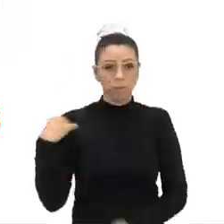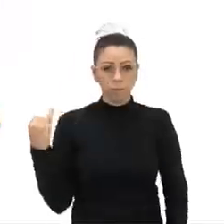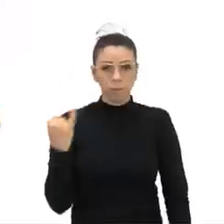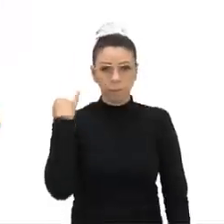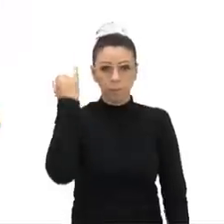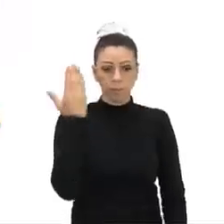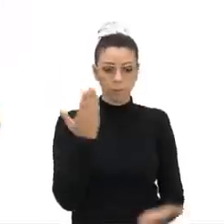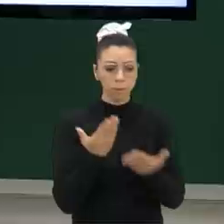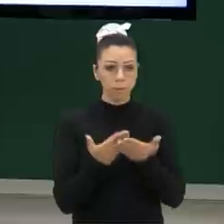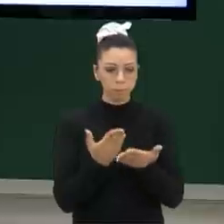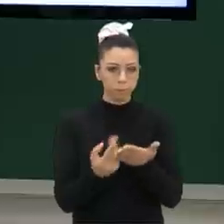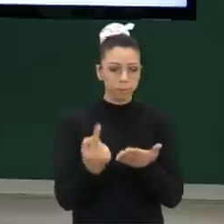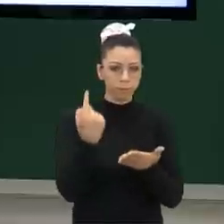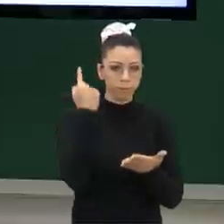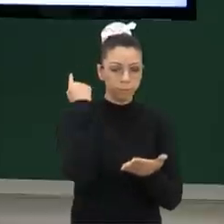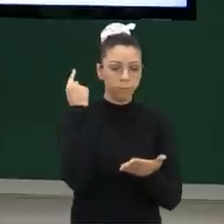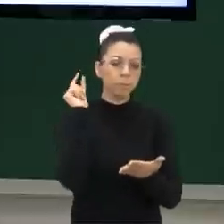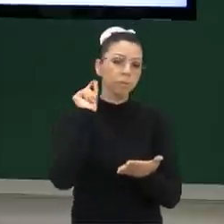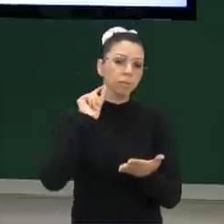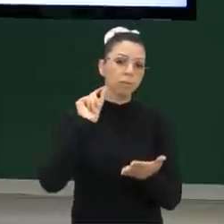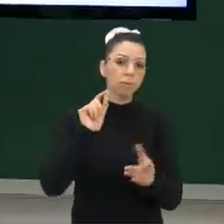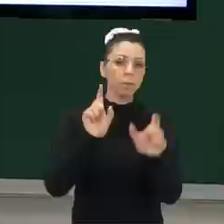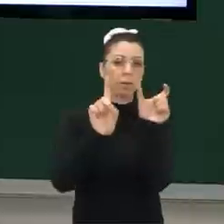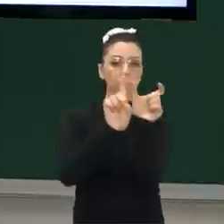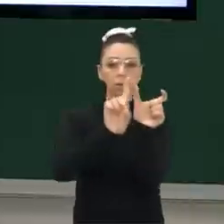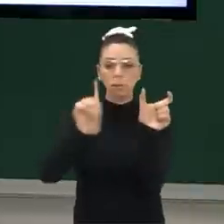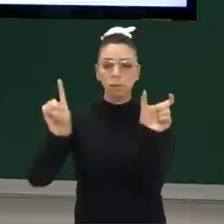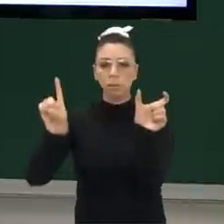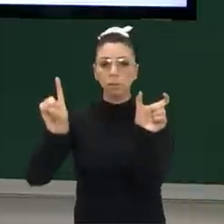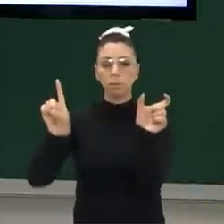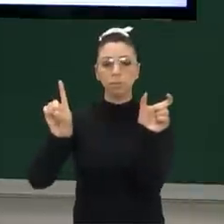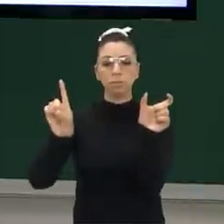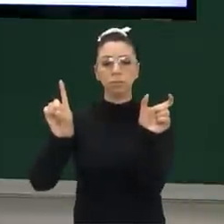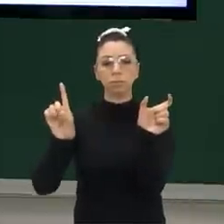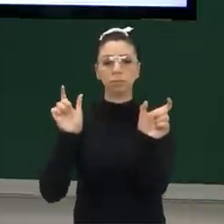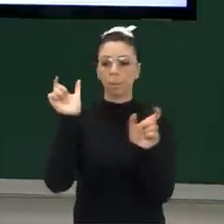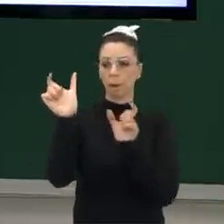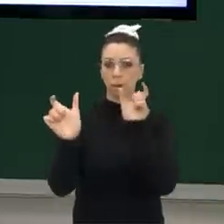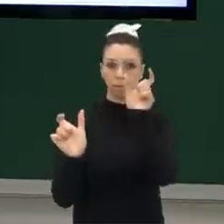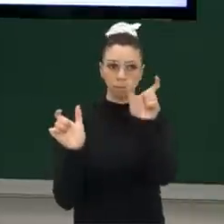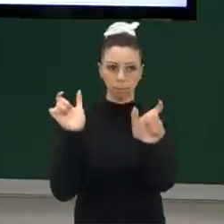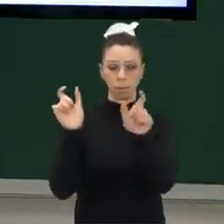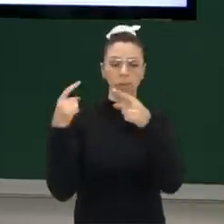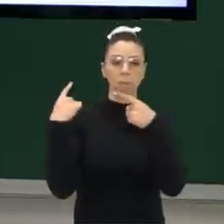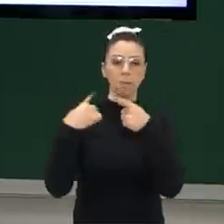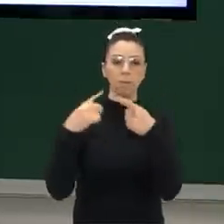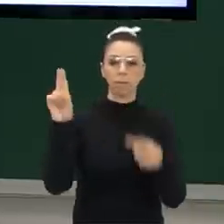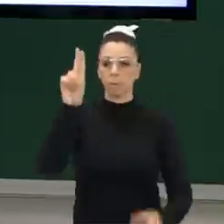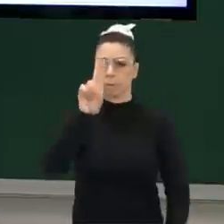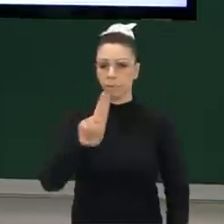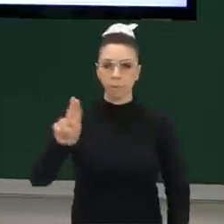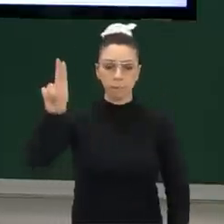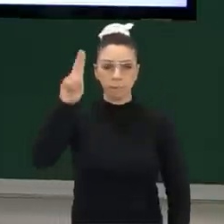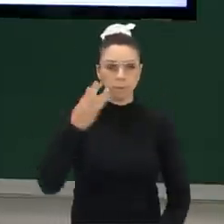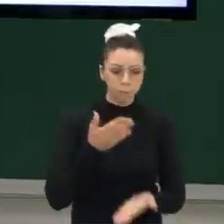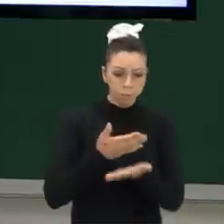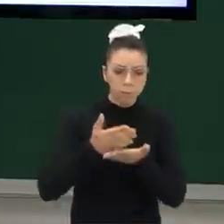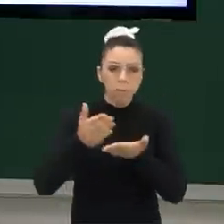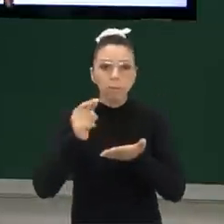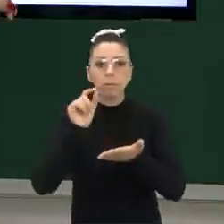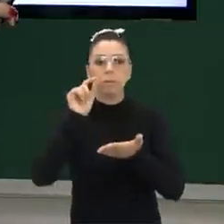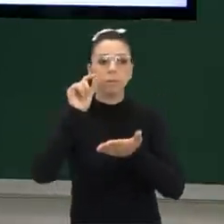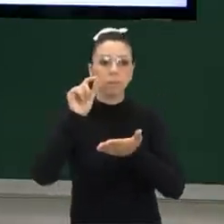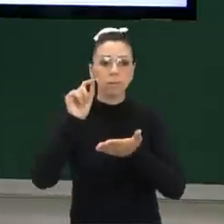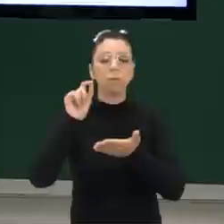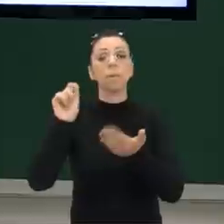nas aulinhas anteriores o plural das palavras? Porque quando nós utilizarmos a partir de agora o plural, a